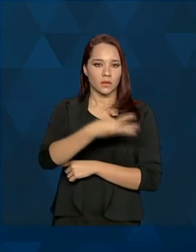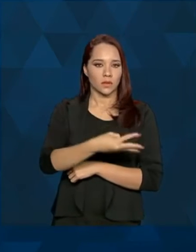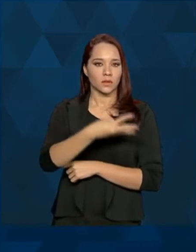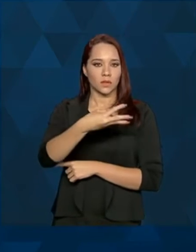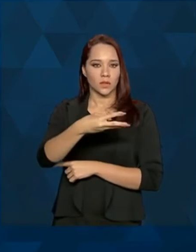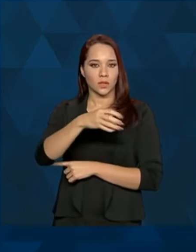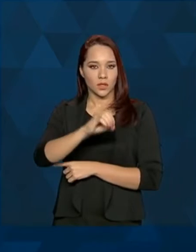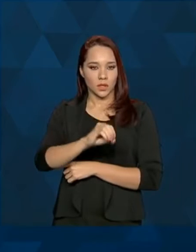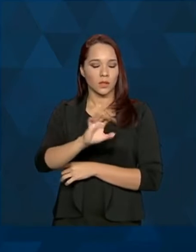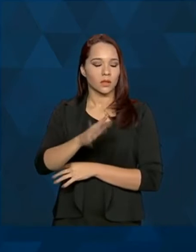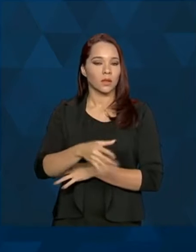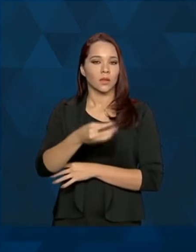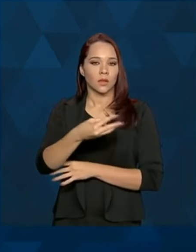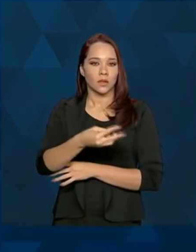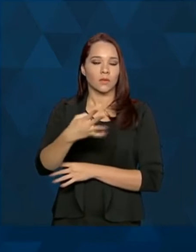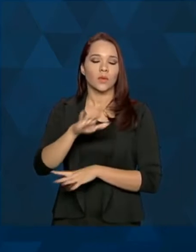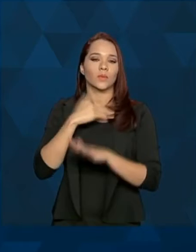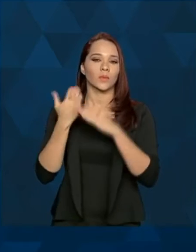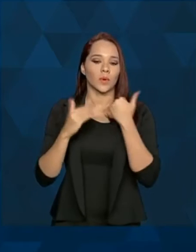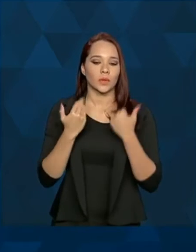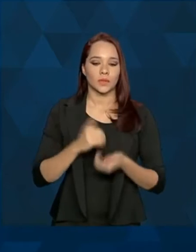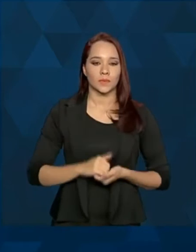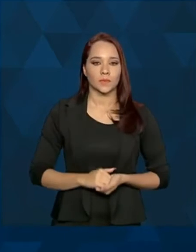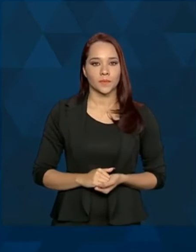330 e 34 óbitos. Próximo.